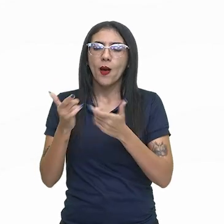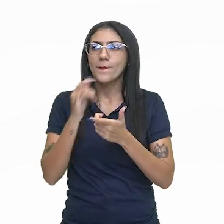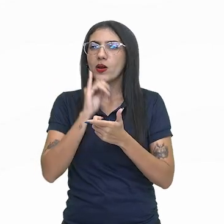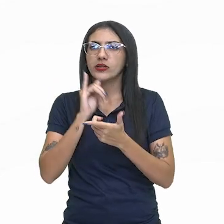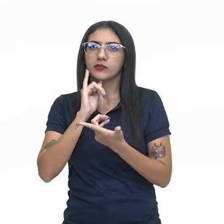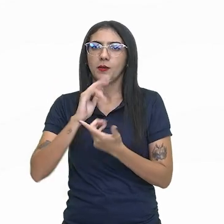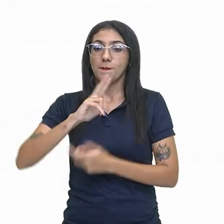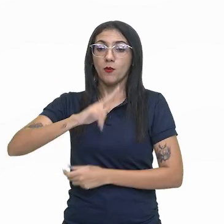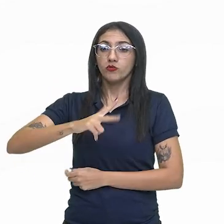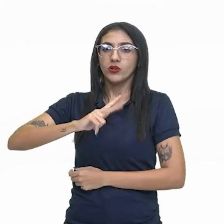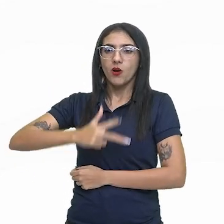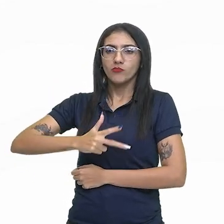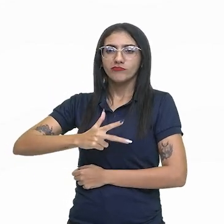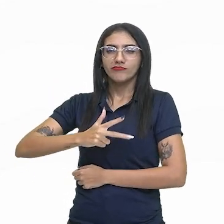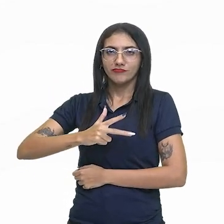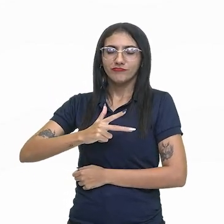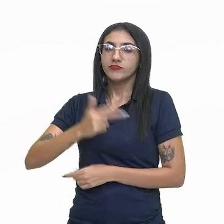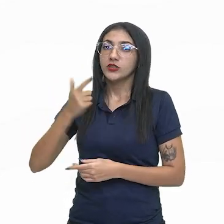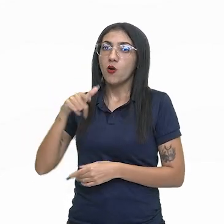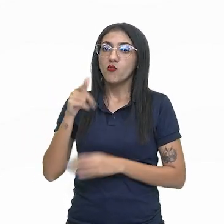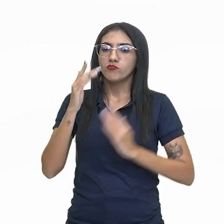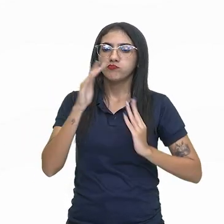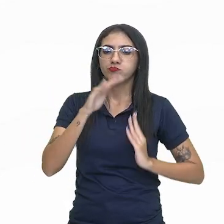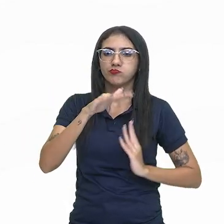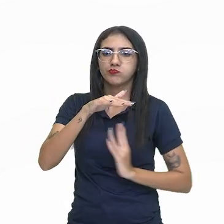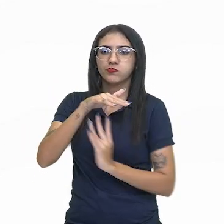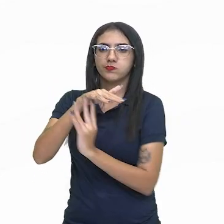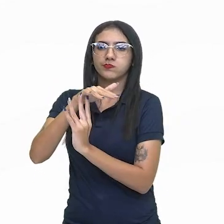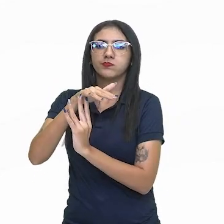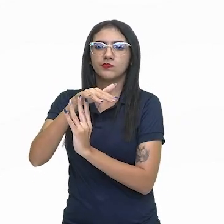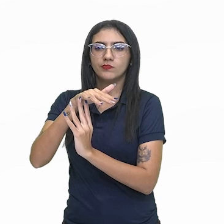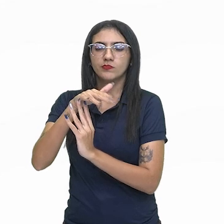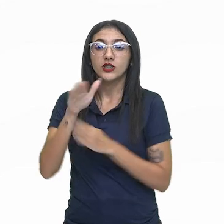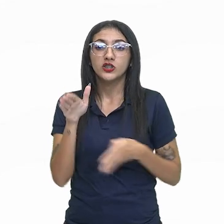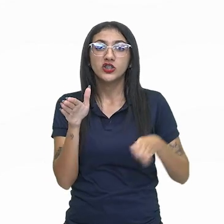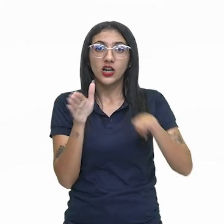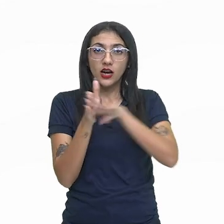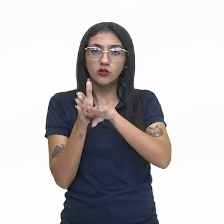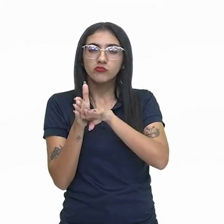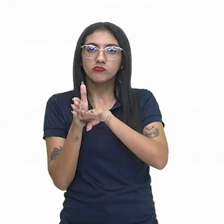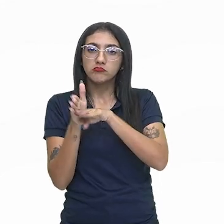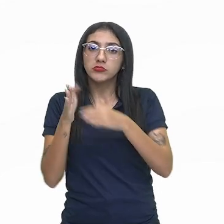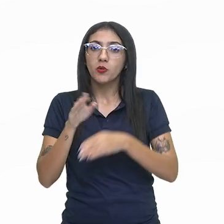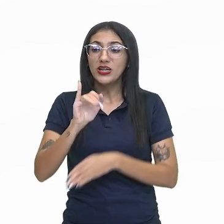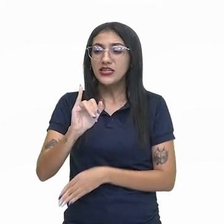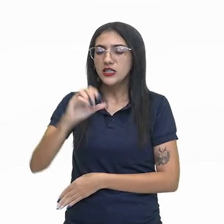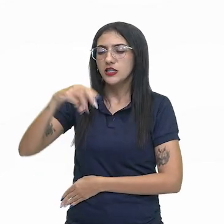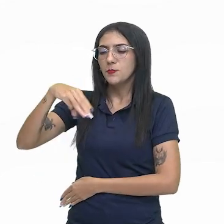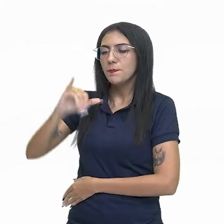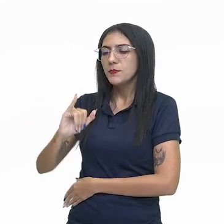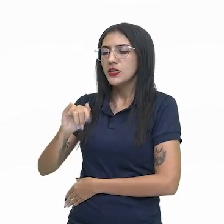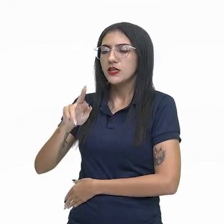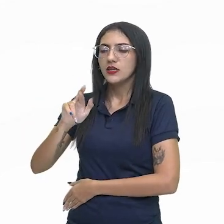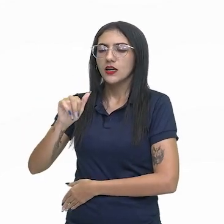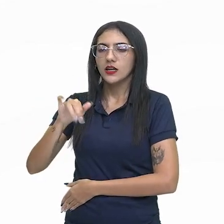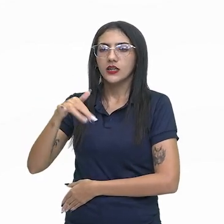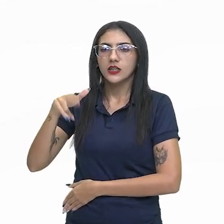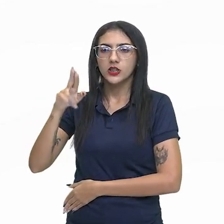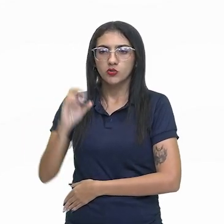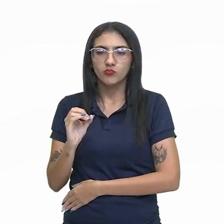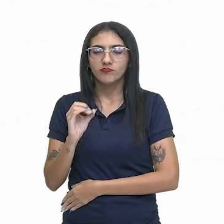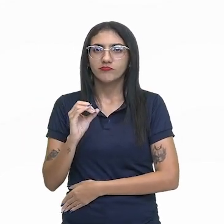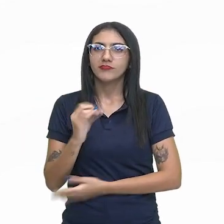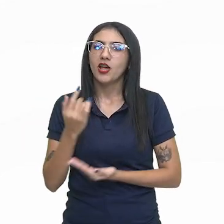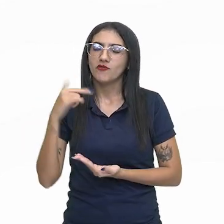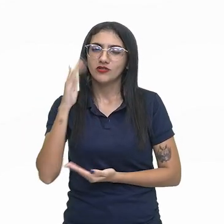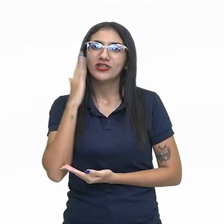Portugal, então eu vou entrar naquele país, então eu vou estar imigrando, tá bom? Então, aí vocês já não vão mais confundir os